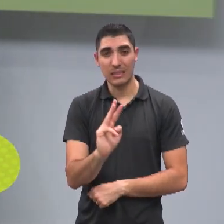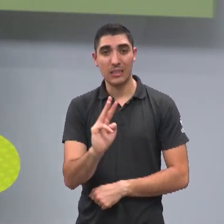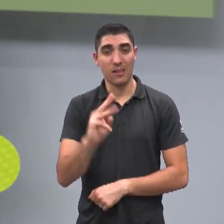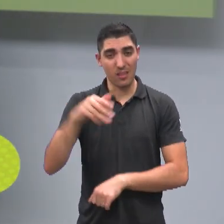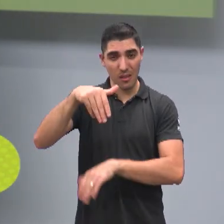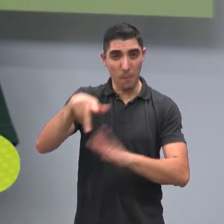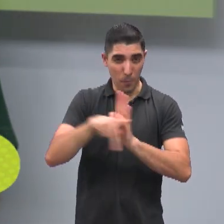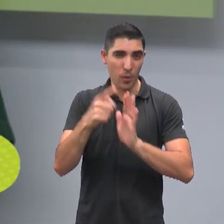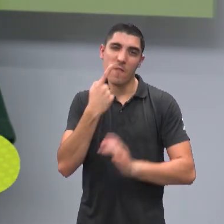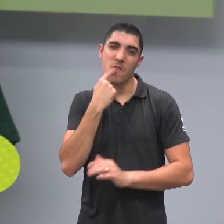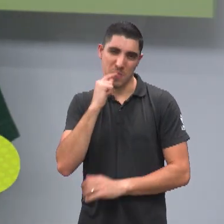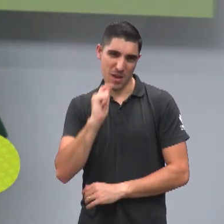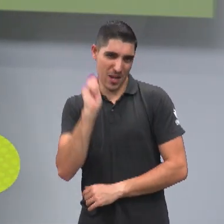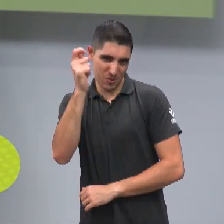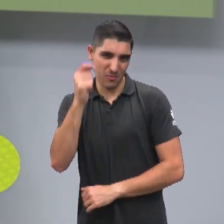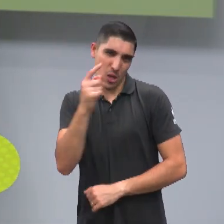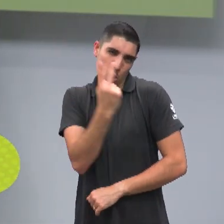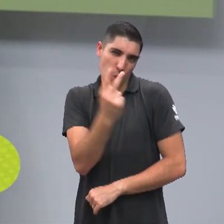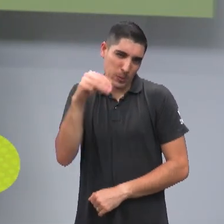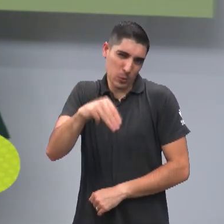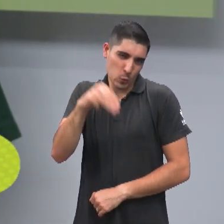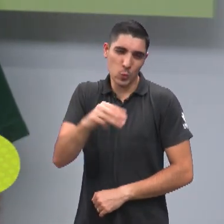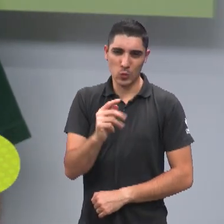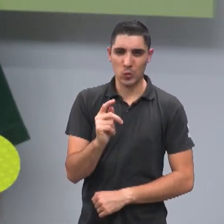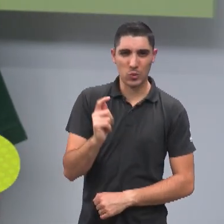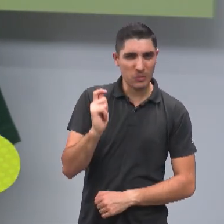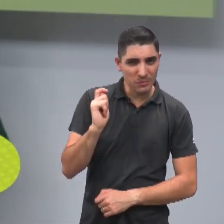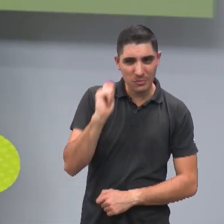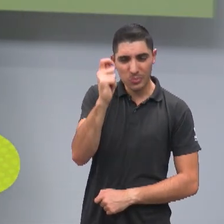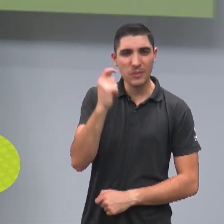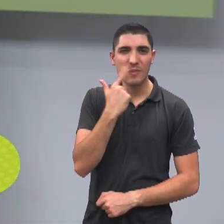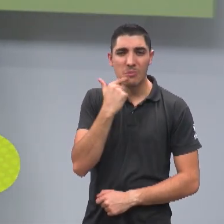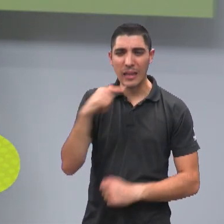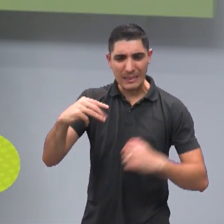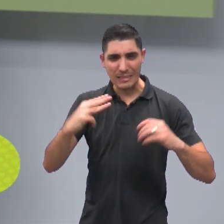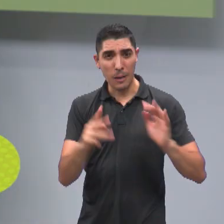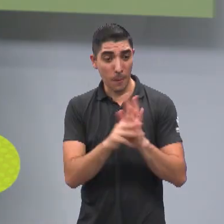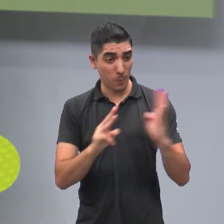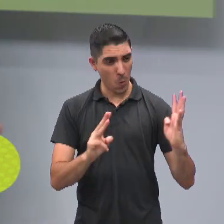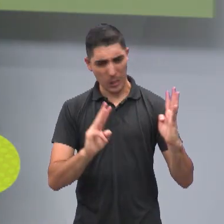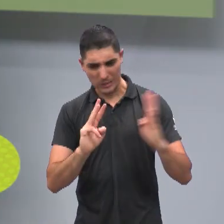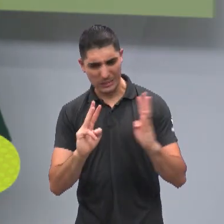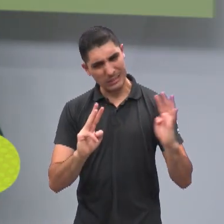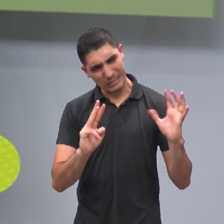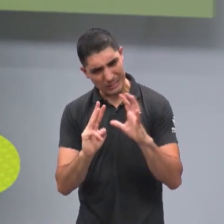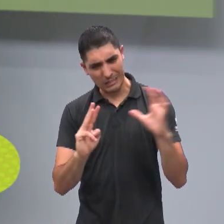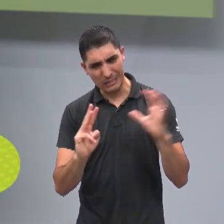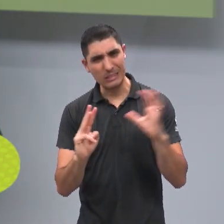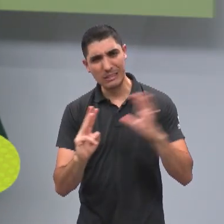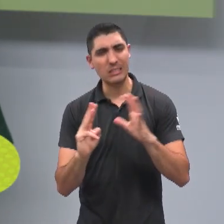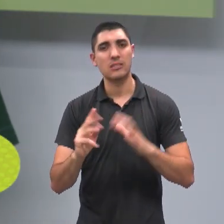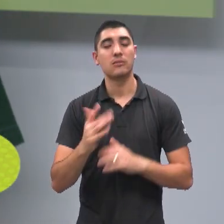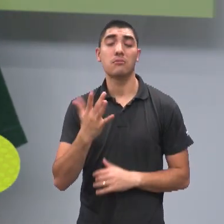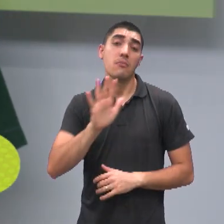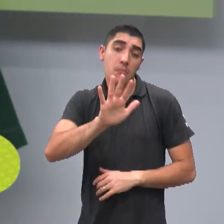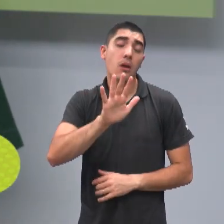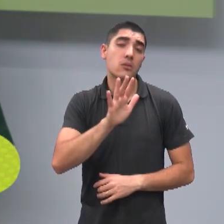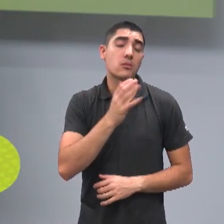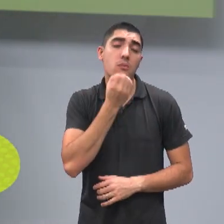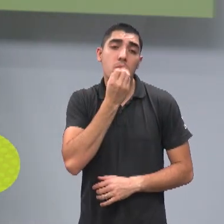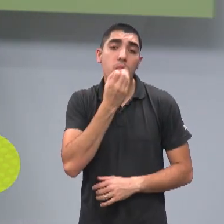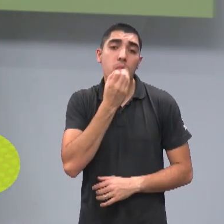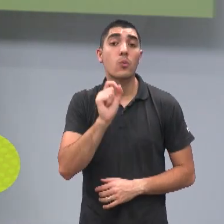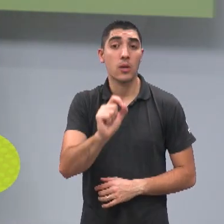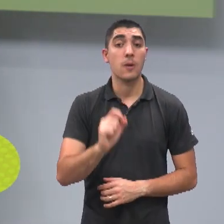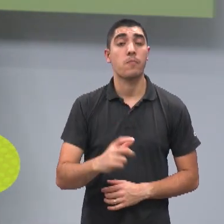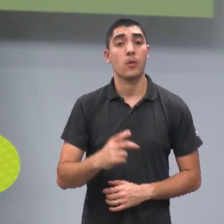e a trave. Os dois ali personagens que salvaram o São José. Mas o ponto positivo é que o São José não